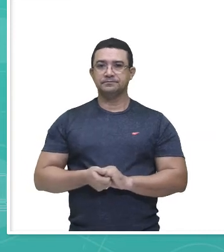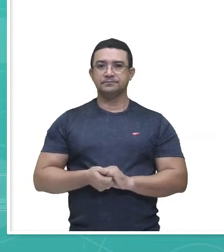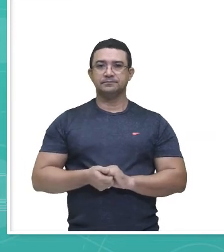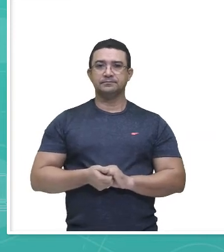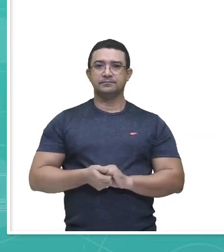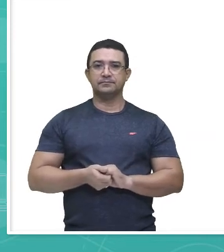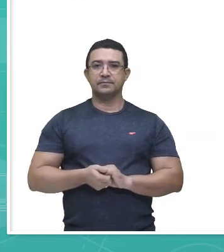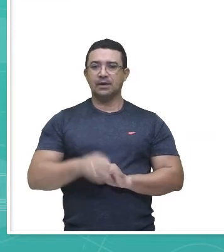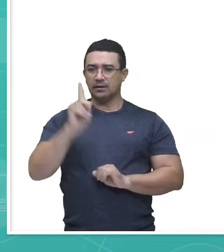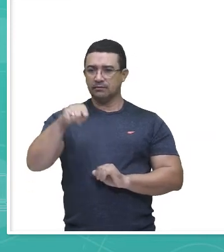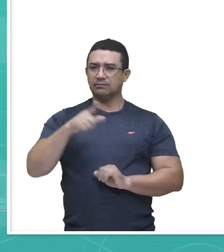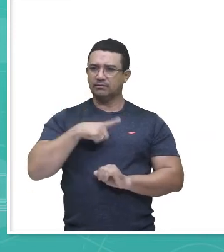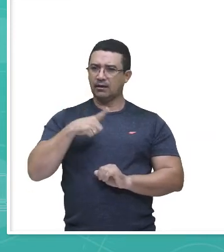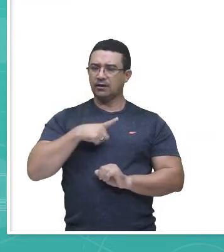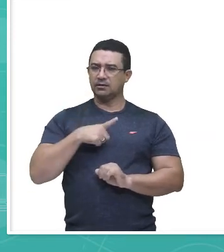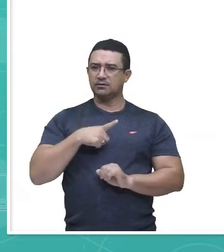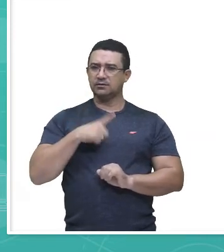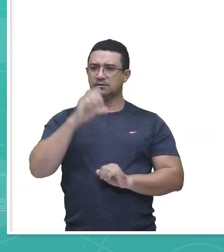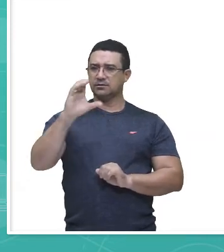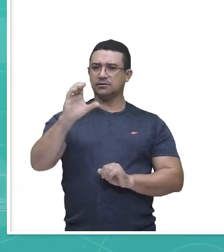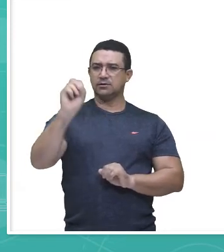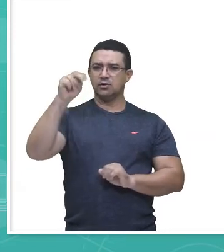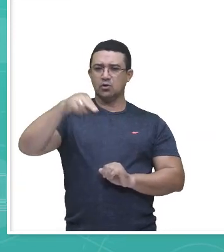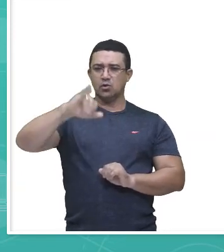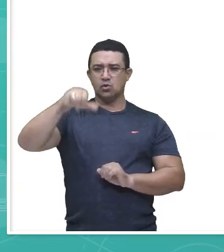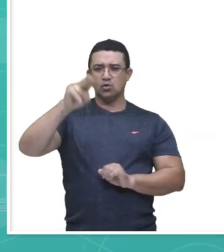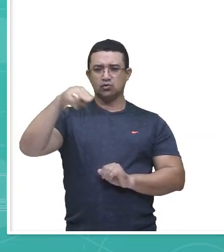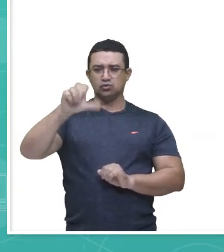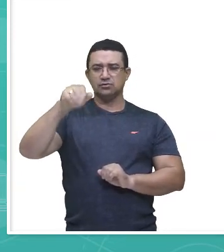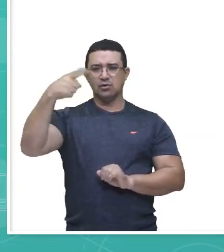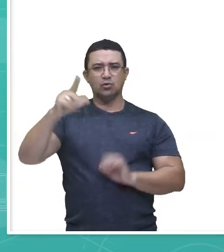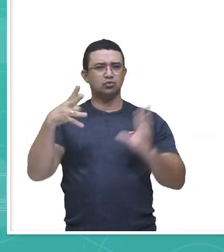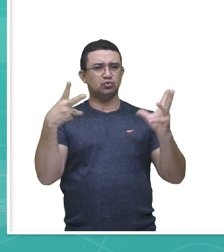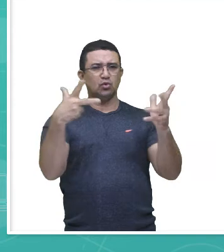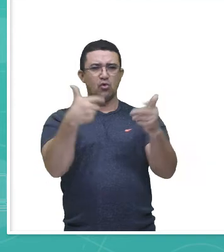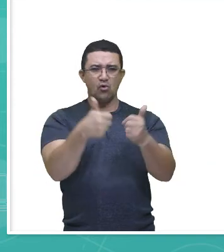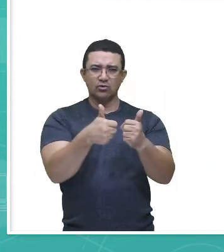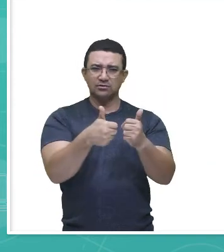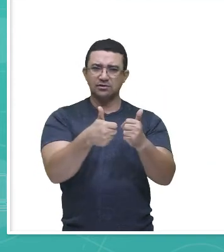acompanhada de conjunção. Portanto, todas elas são